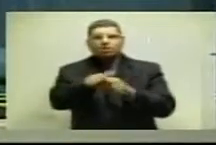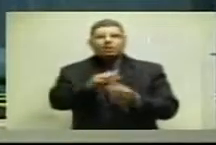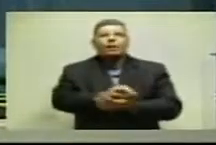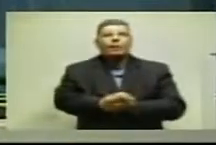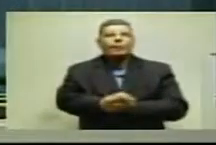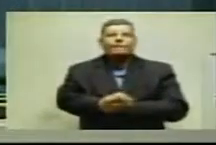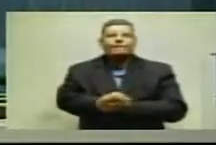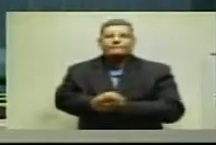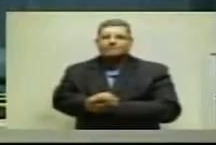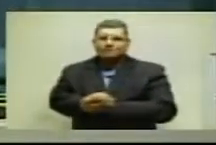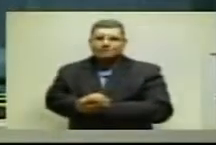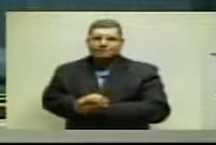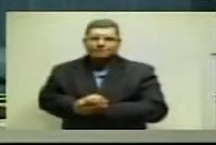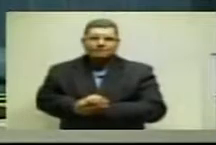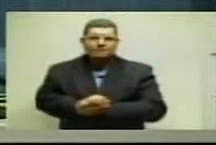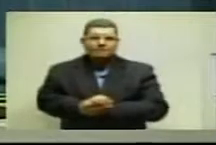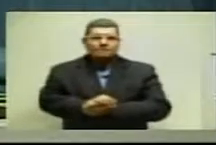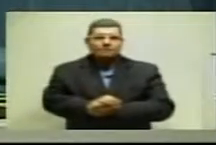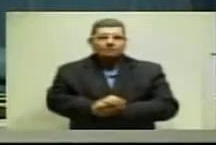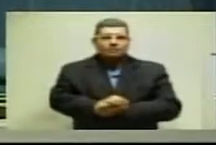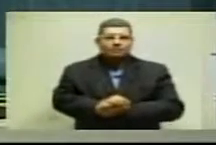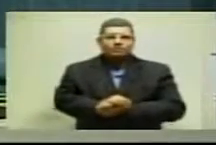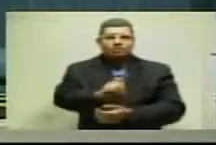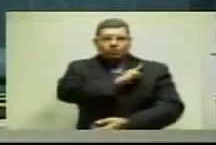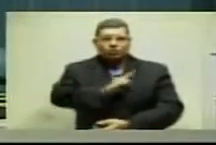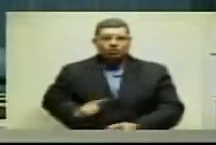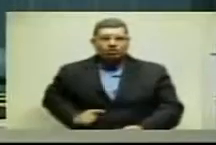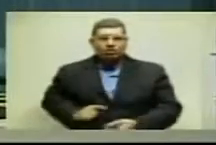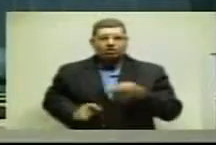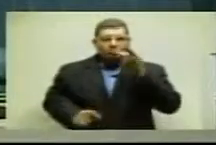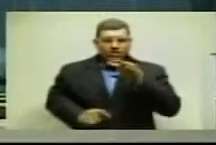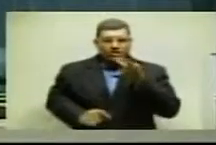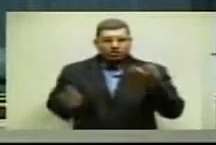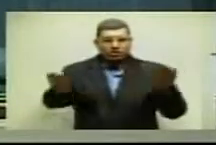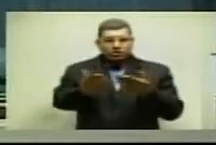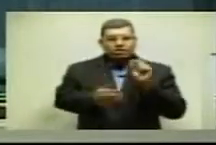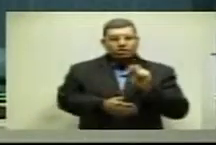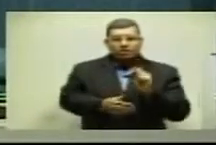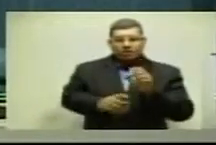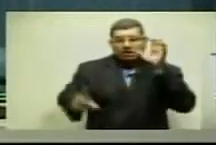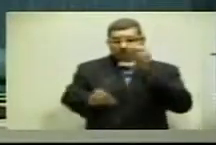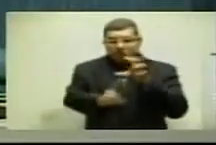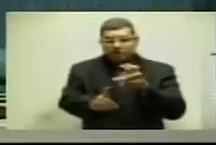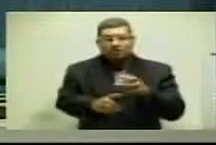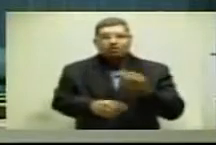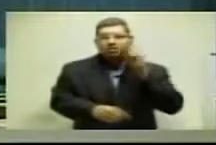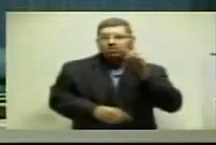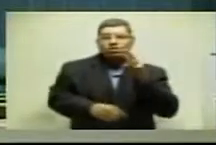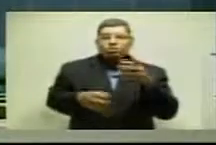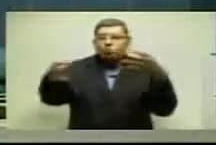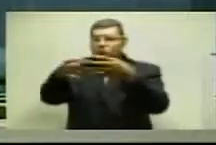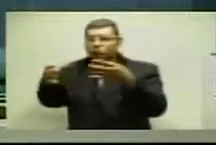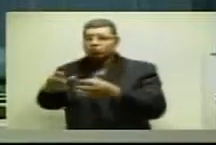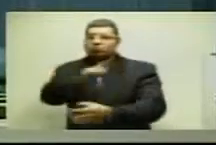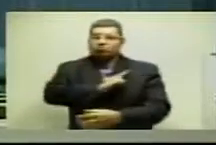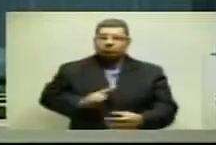industrial de Manaus, a Zona Franca de Manaus. Governador Marconi Perillo, liderando um conjunto